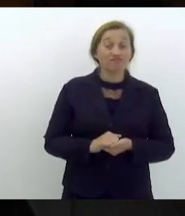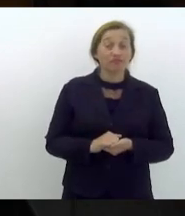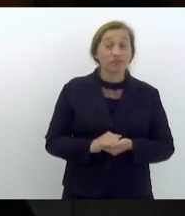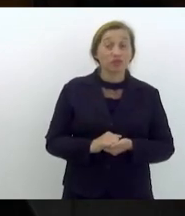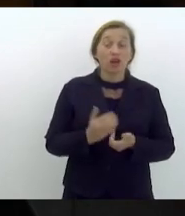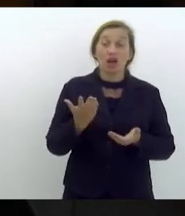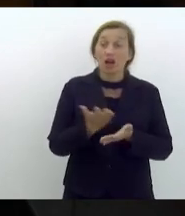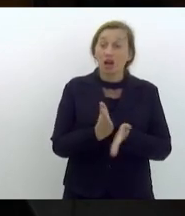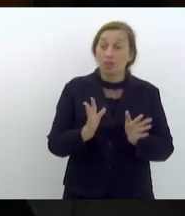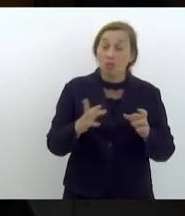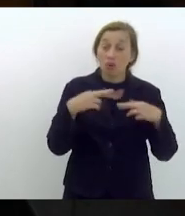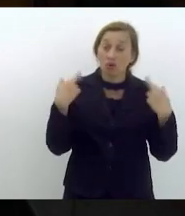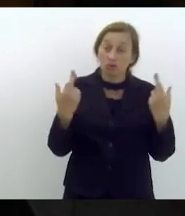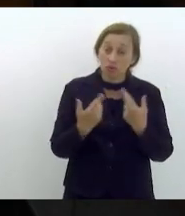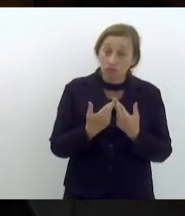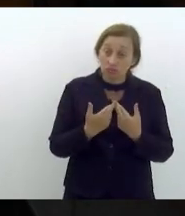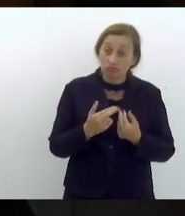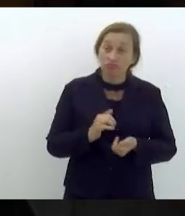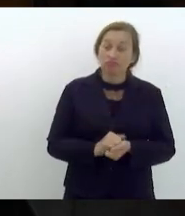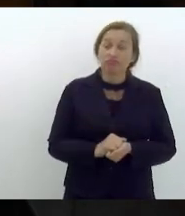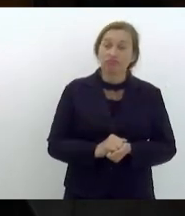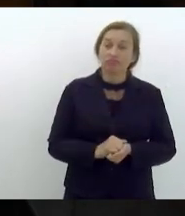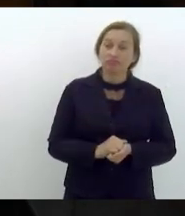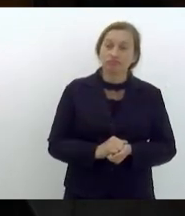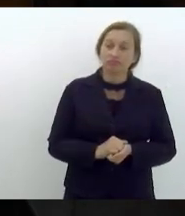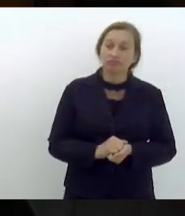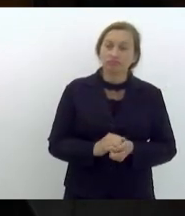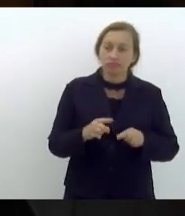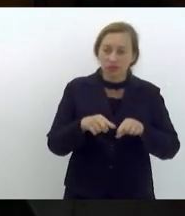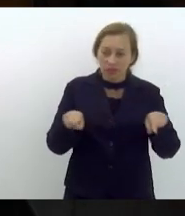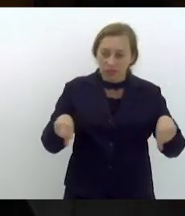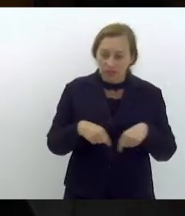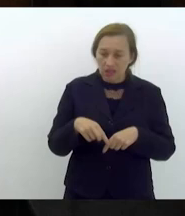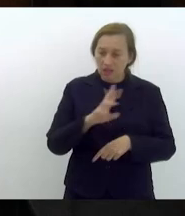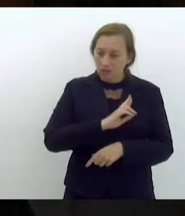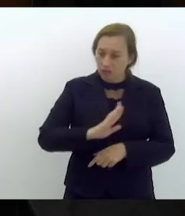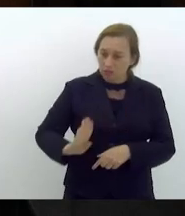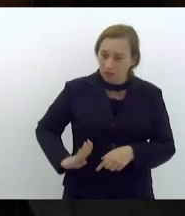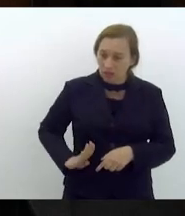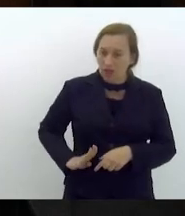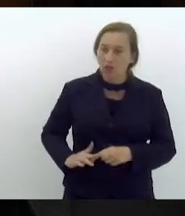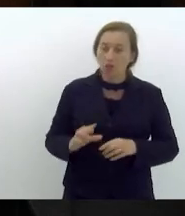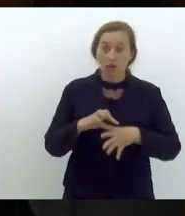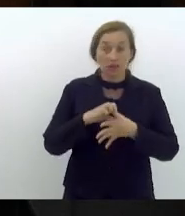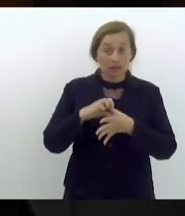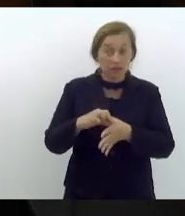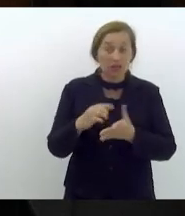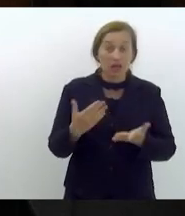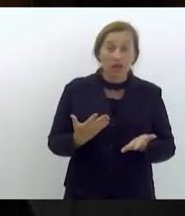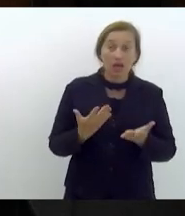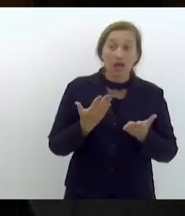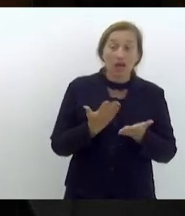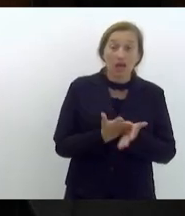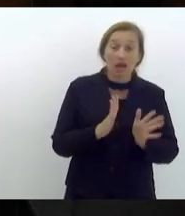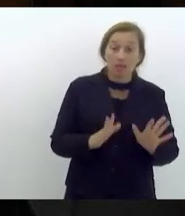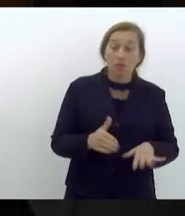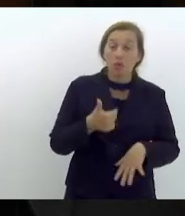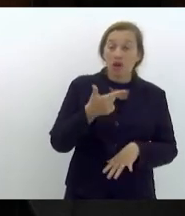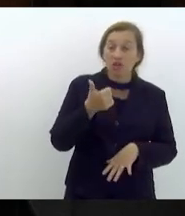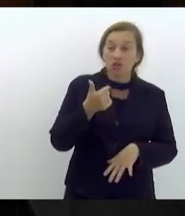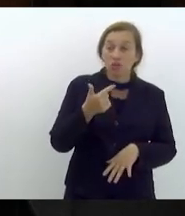acabou a reunião na sala do Bacelar com as lideranças e acabou as 12:30